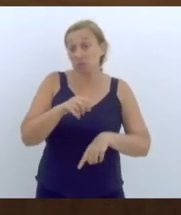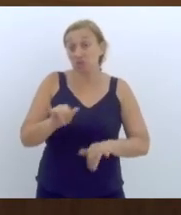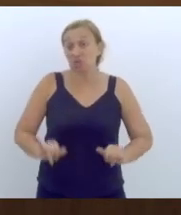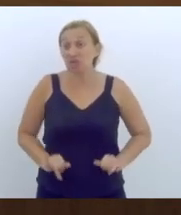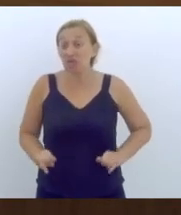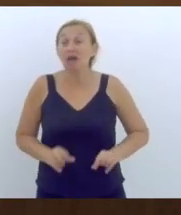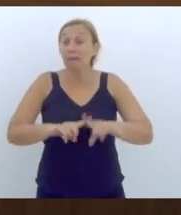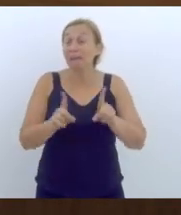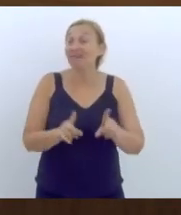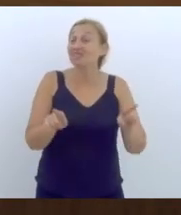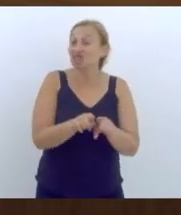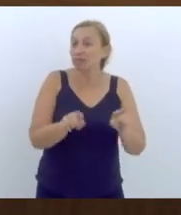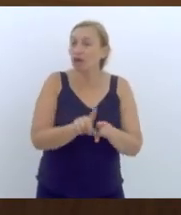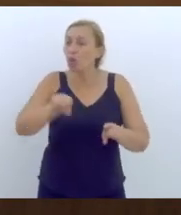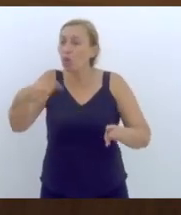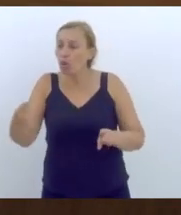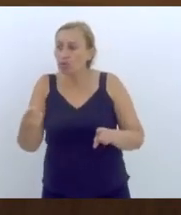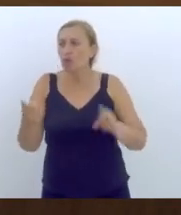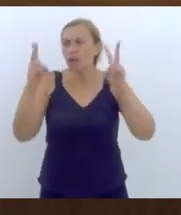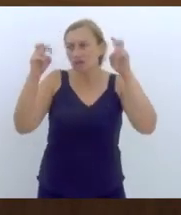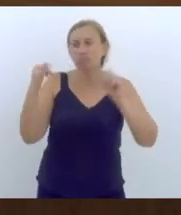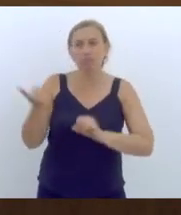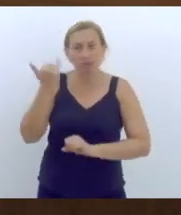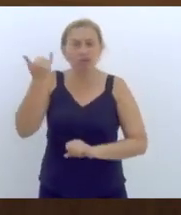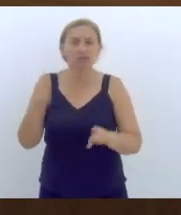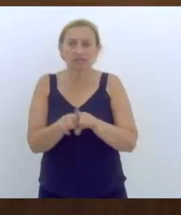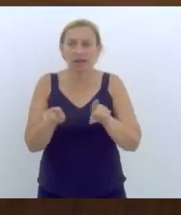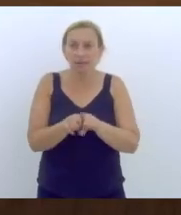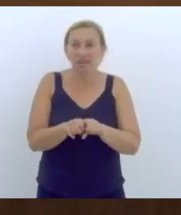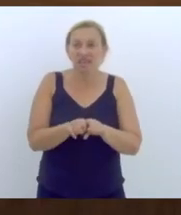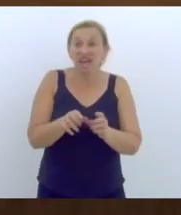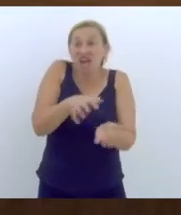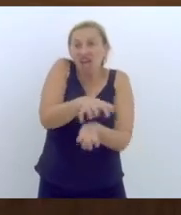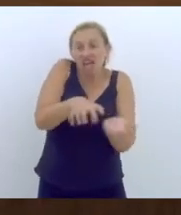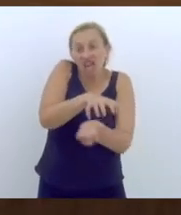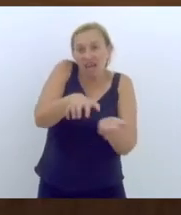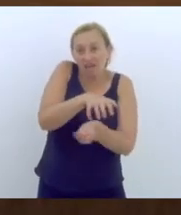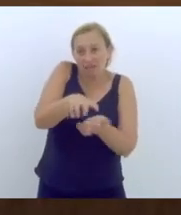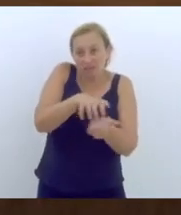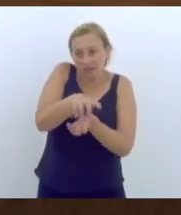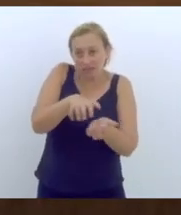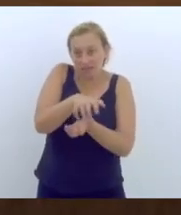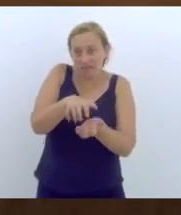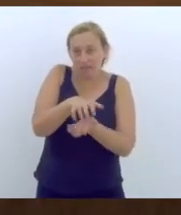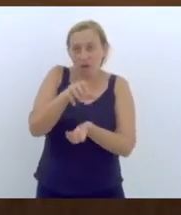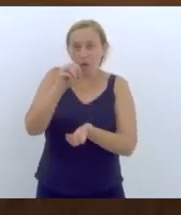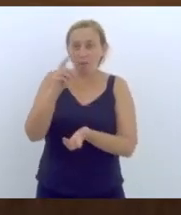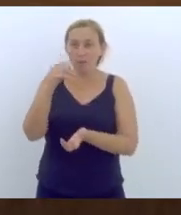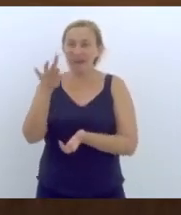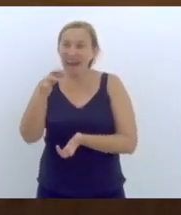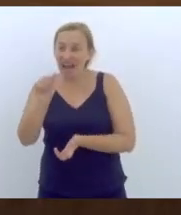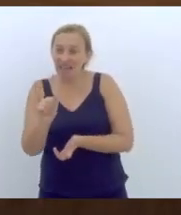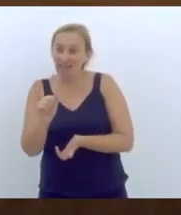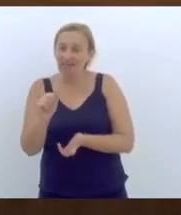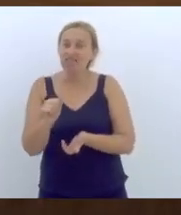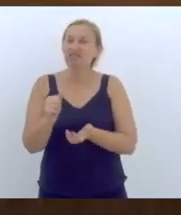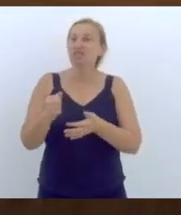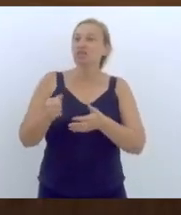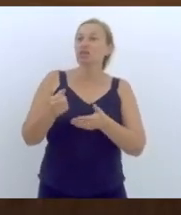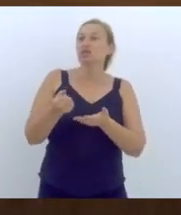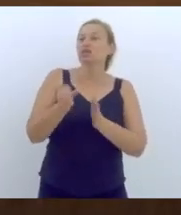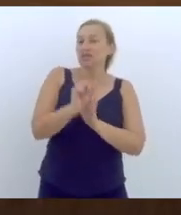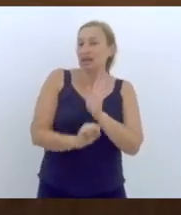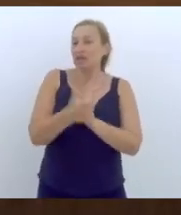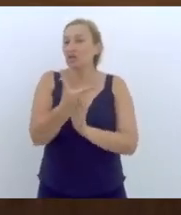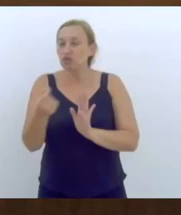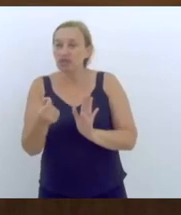que nós tivemos outro fato histórico muito importante, as maiores greves operárias do início do século XX, com os trabalhadores e